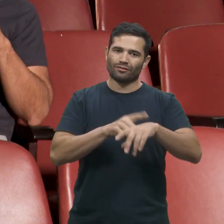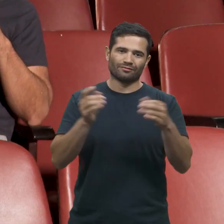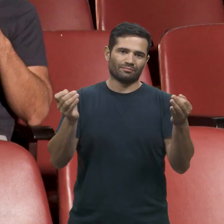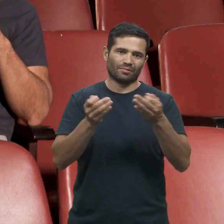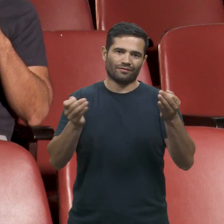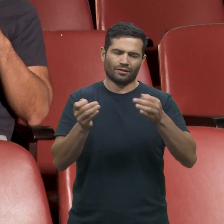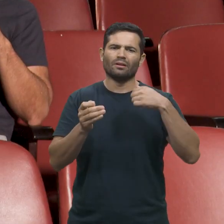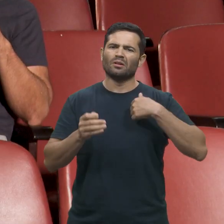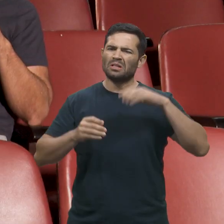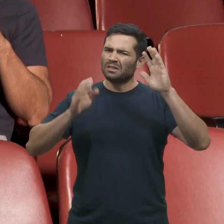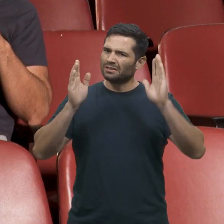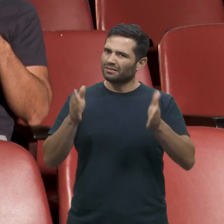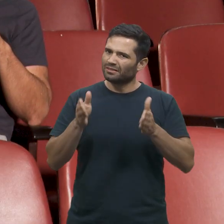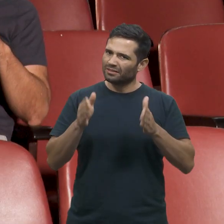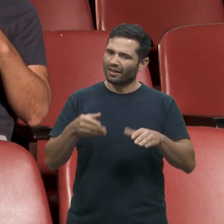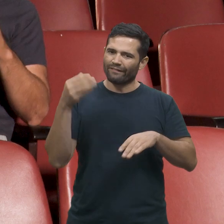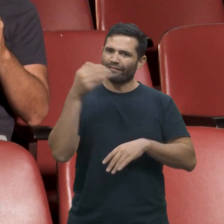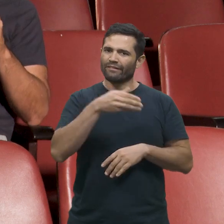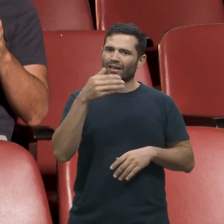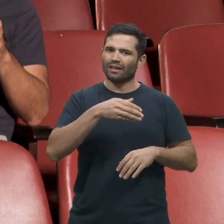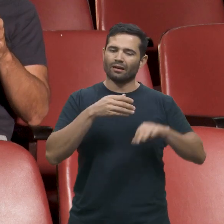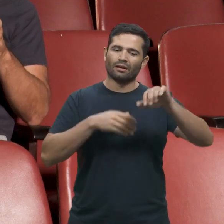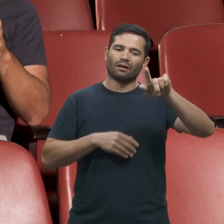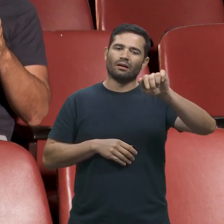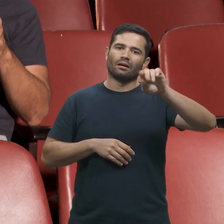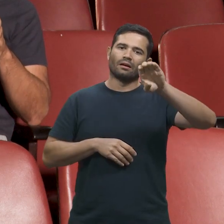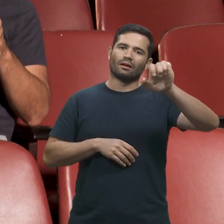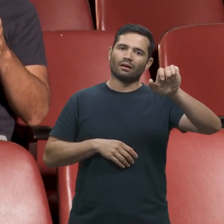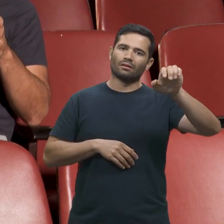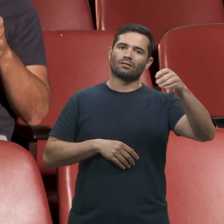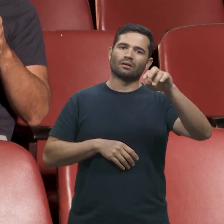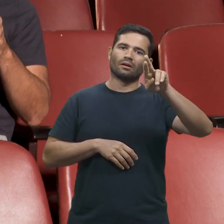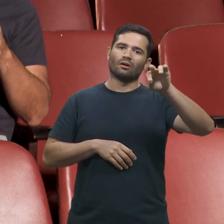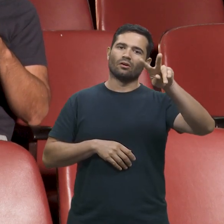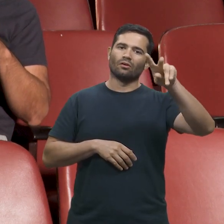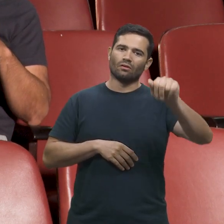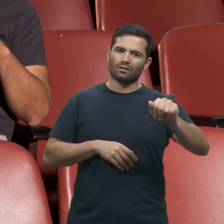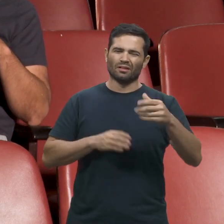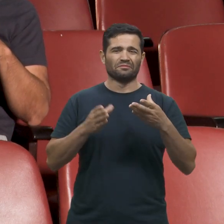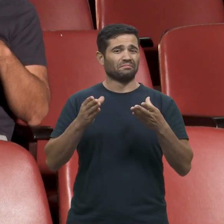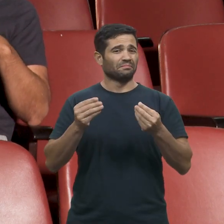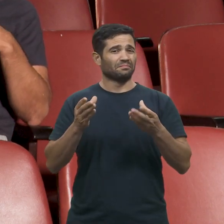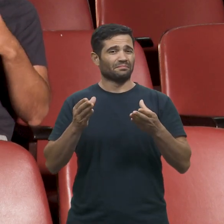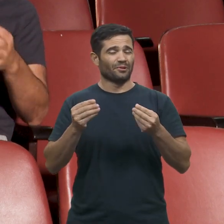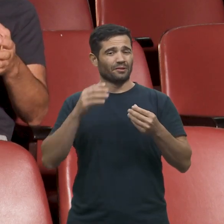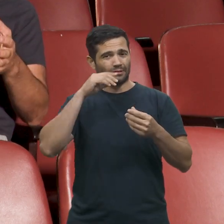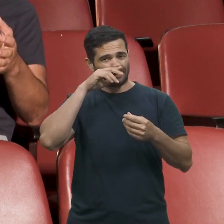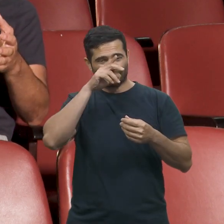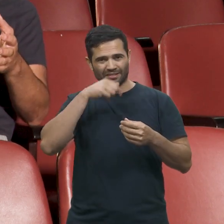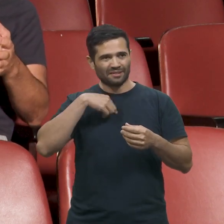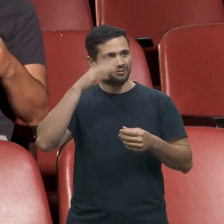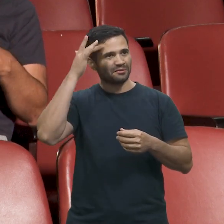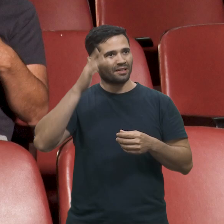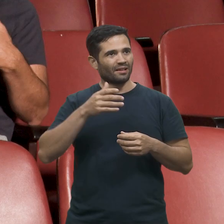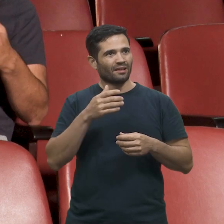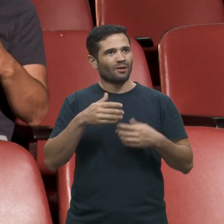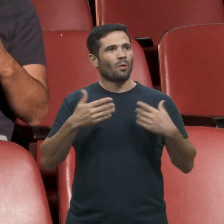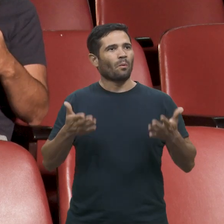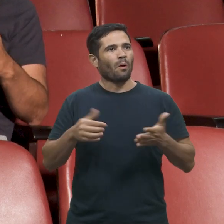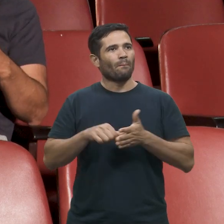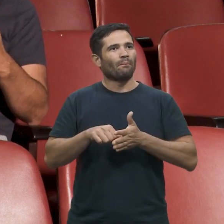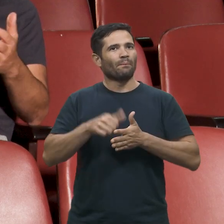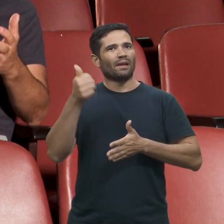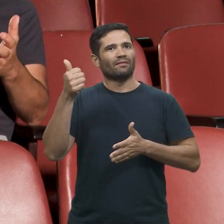foi um momento mágico. Eu já tive tantas vezes aqui no Glaucio Rocha, mas tantas, que eu não sei